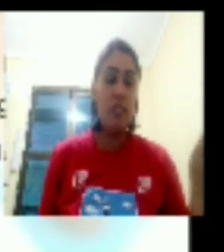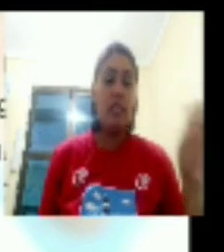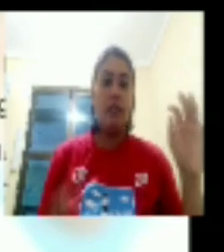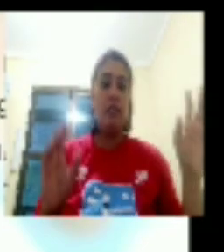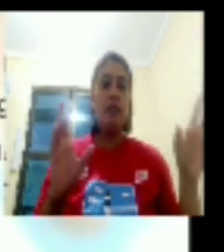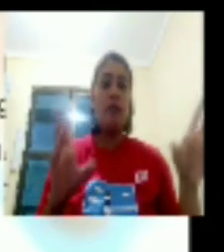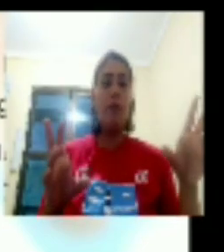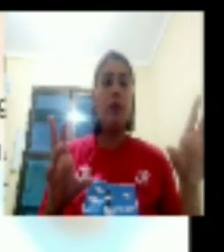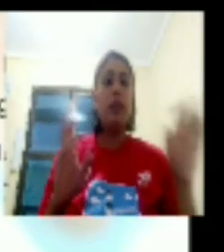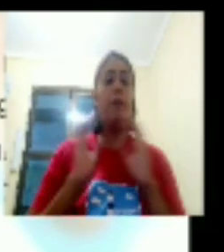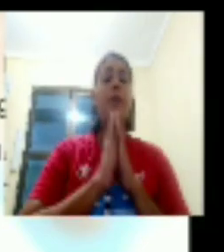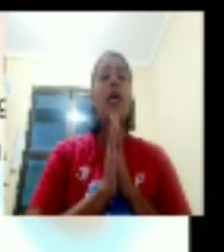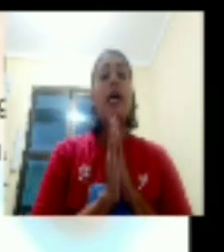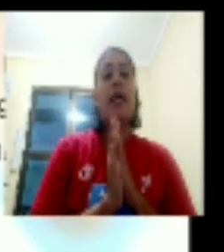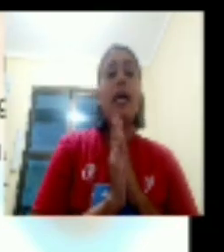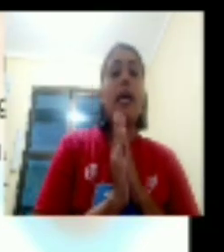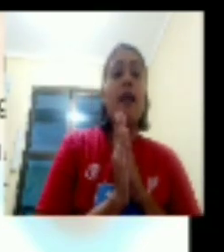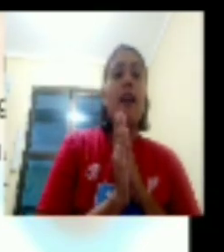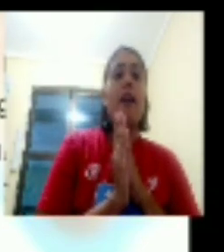pouquinho a vocês, adiantar um pouquinho.